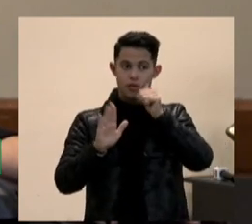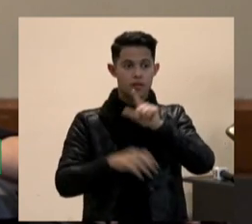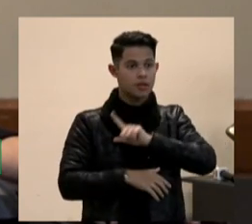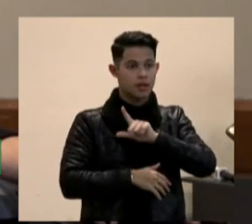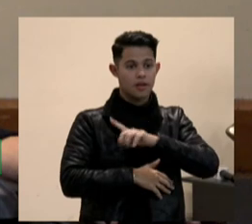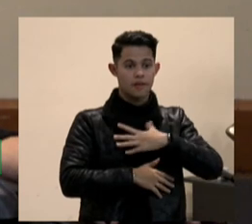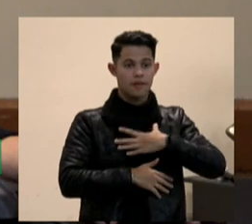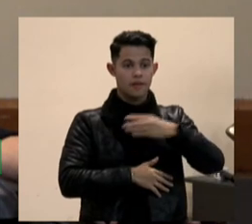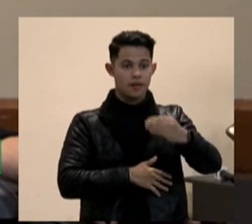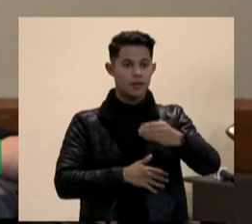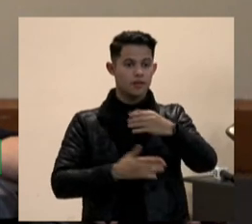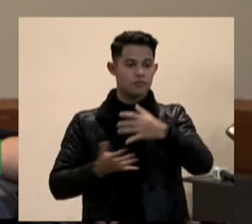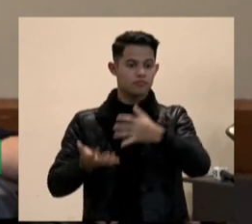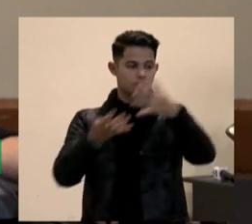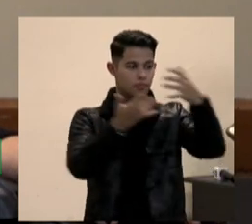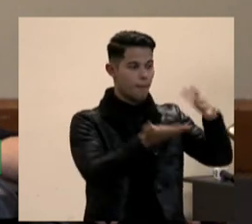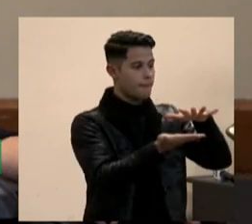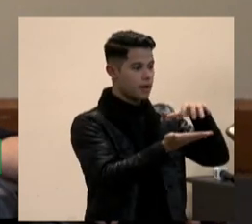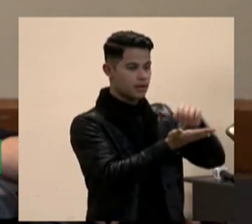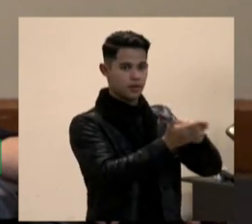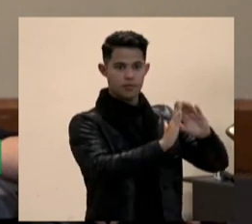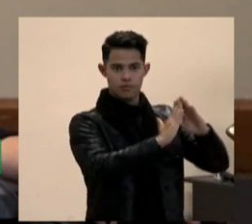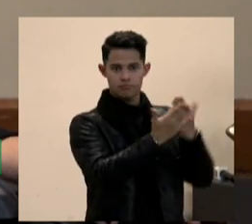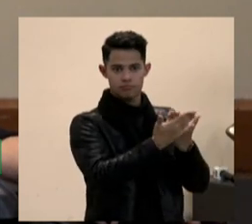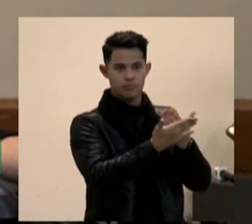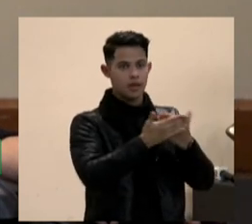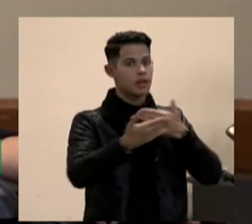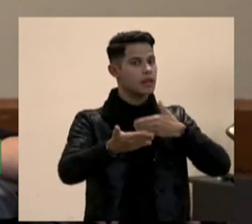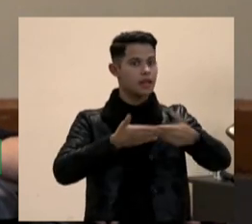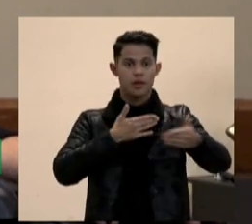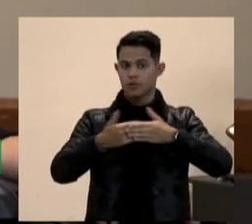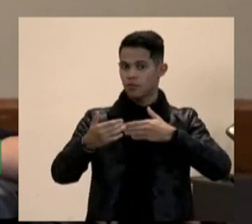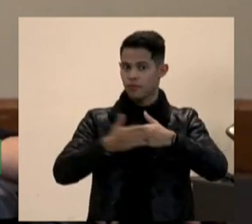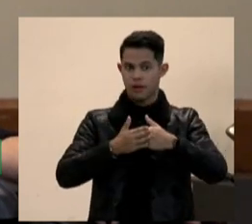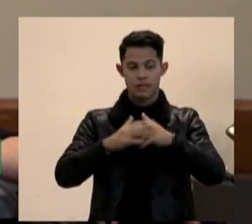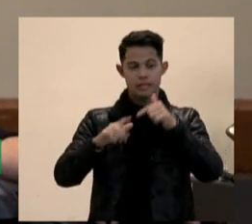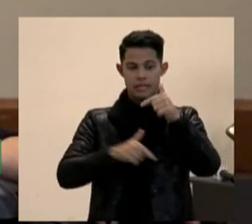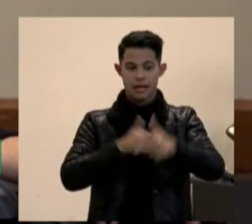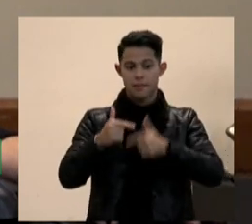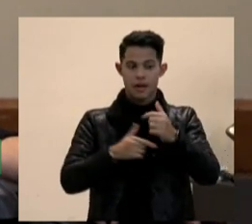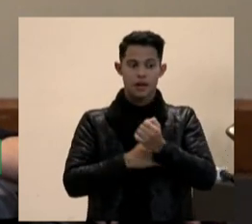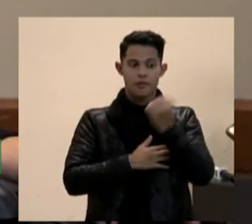filhas matriculados na instituição, independente de trabalharem fora ou não, né?